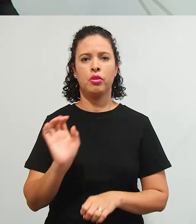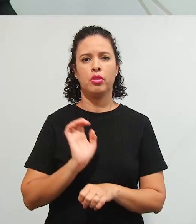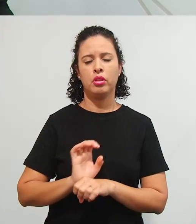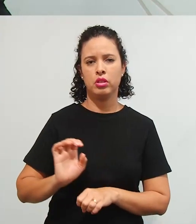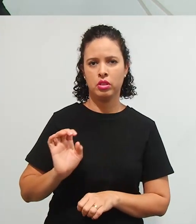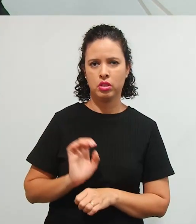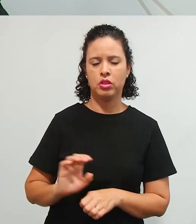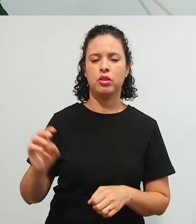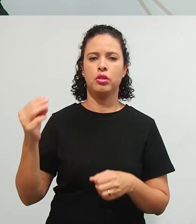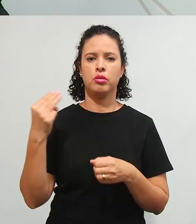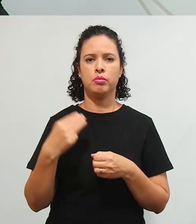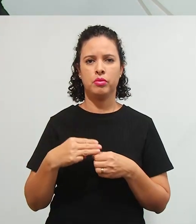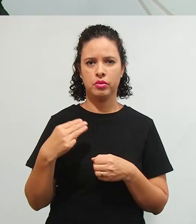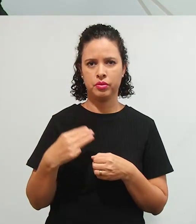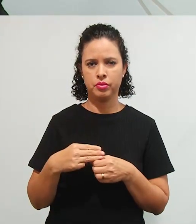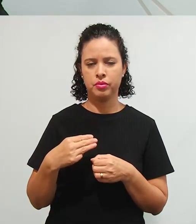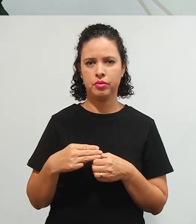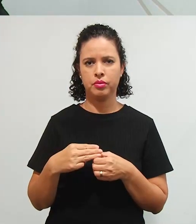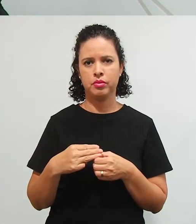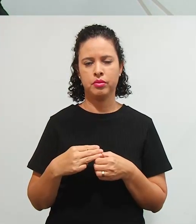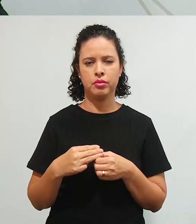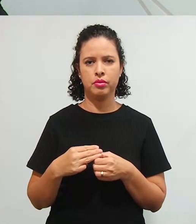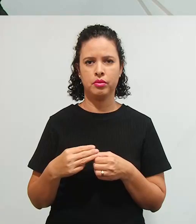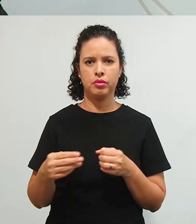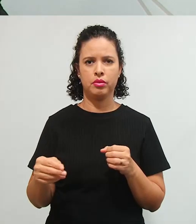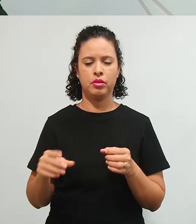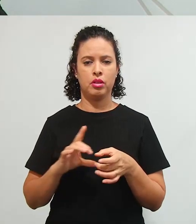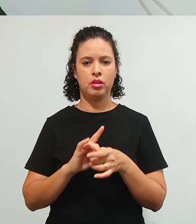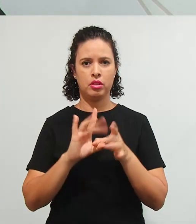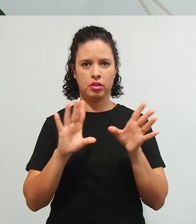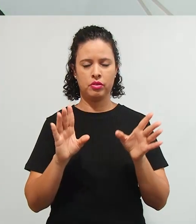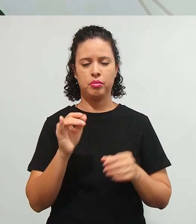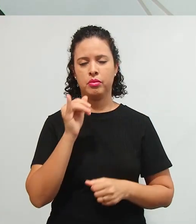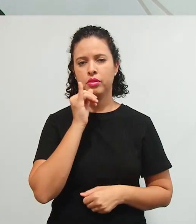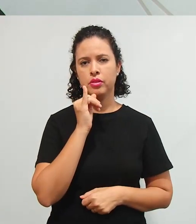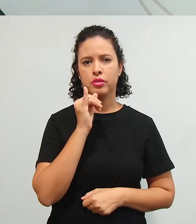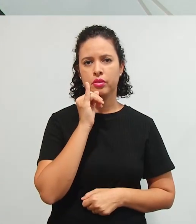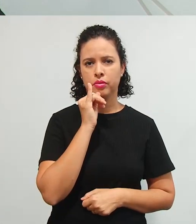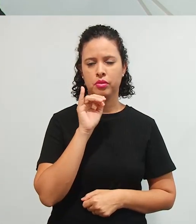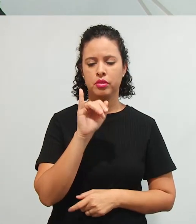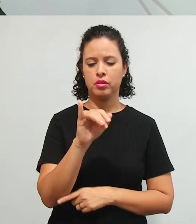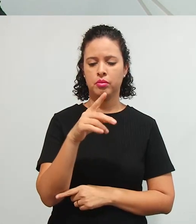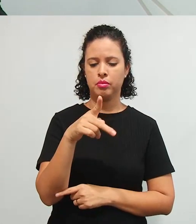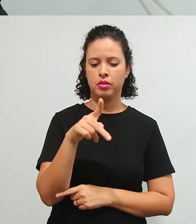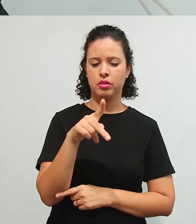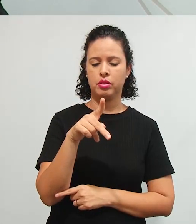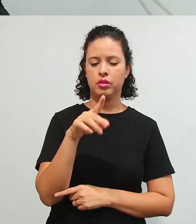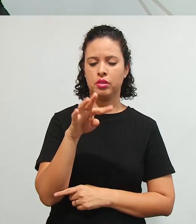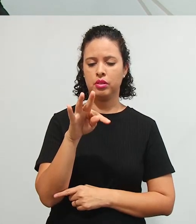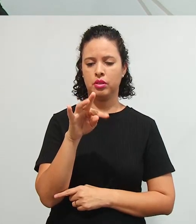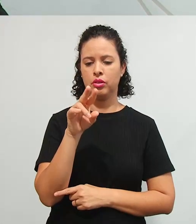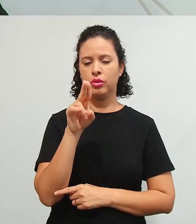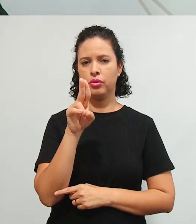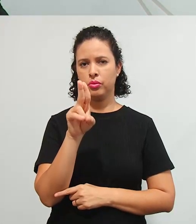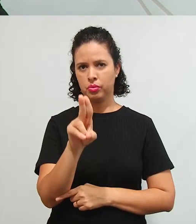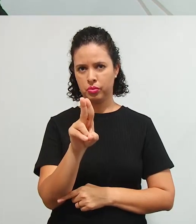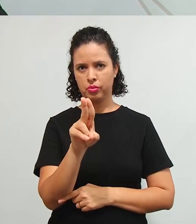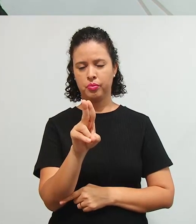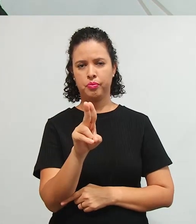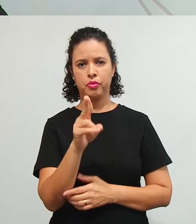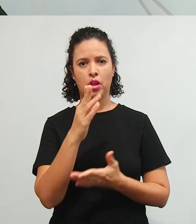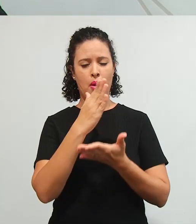estadual, do governo municipal, que é destinação livre. Então, vou citar aqui um exemplo, o IPTU. Parte